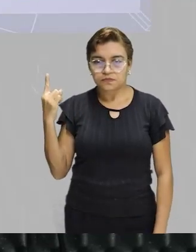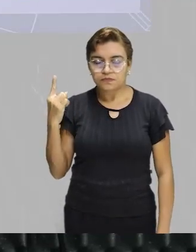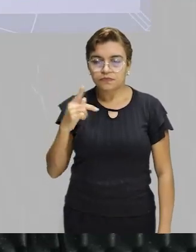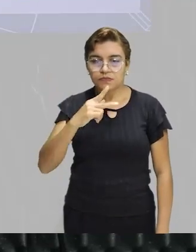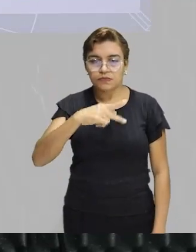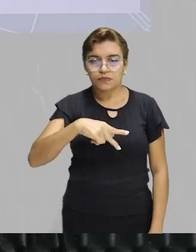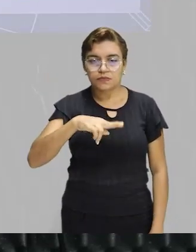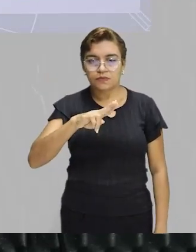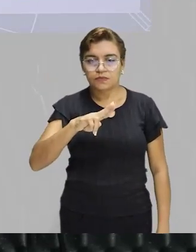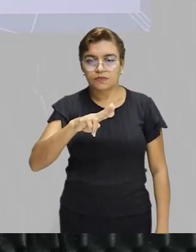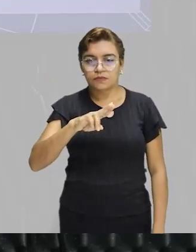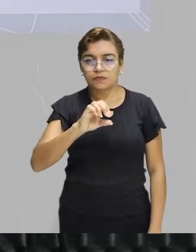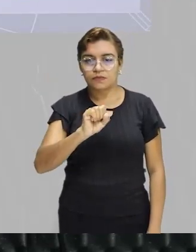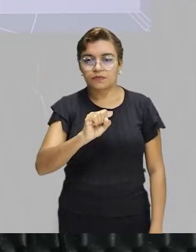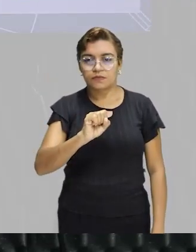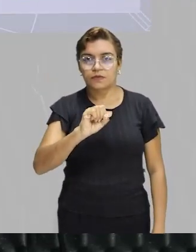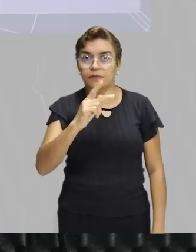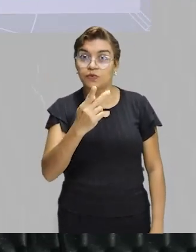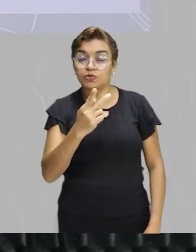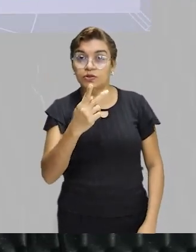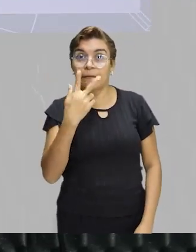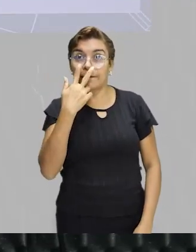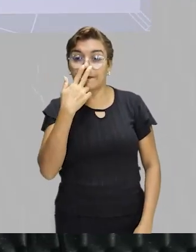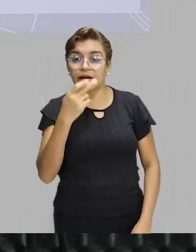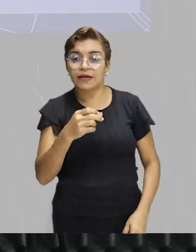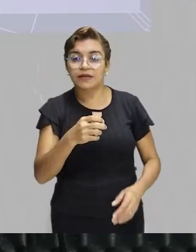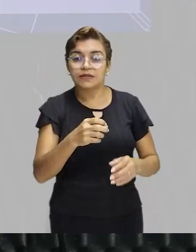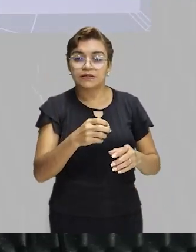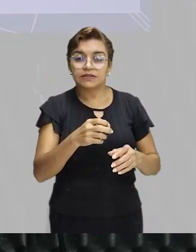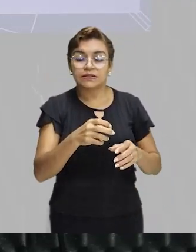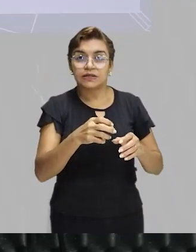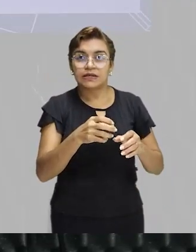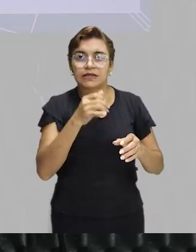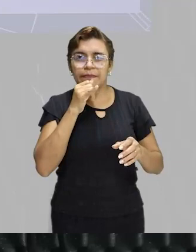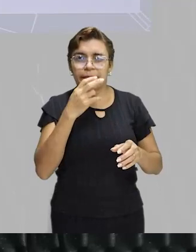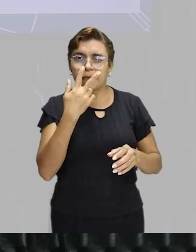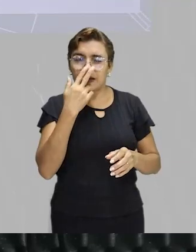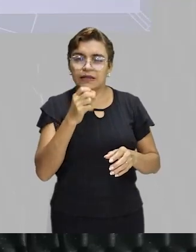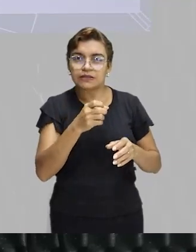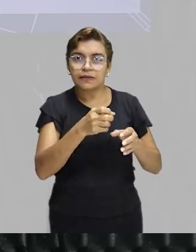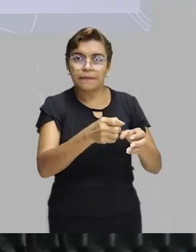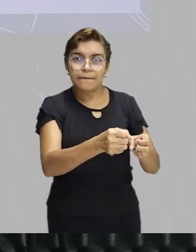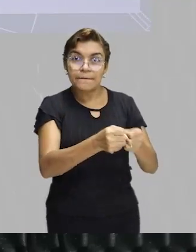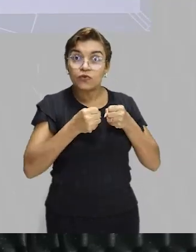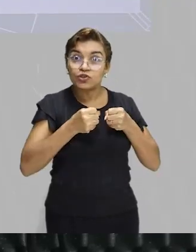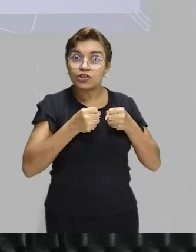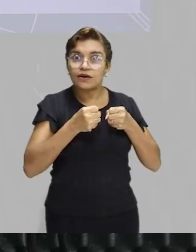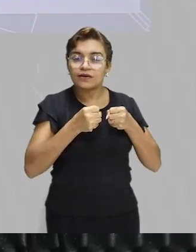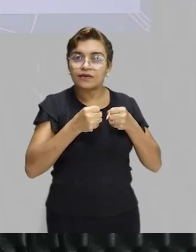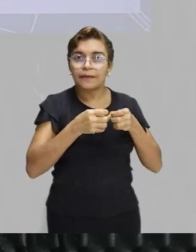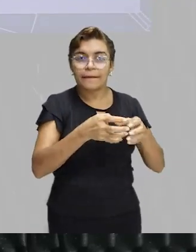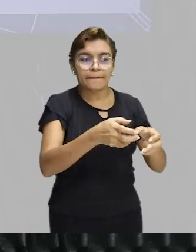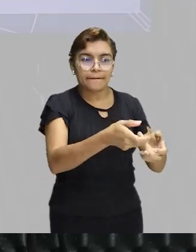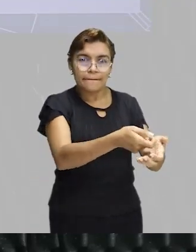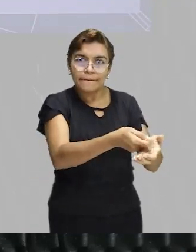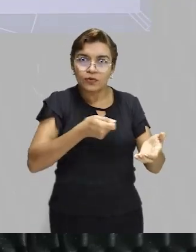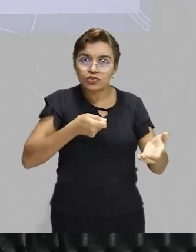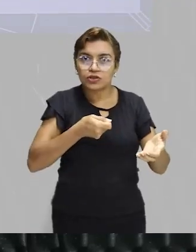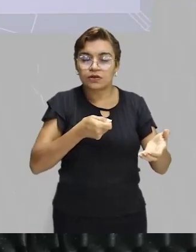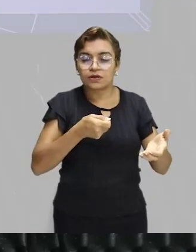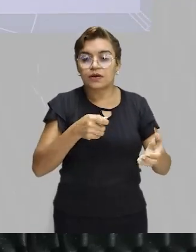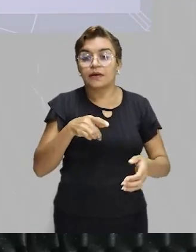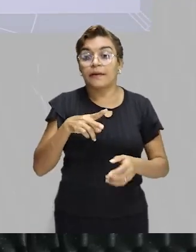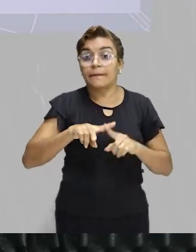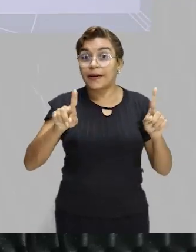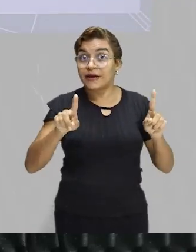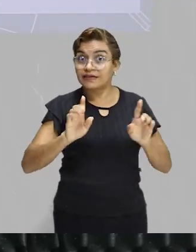Push parece com puxar, mas, na verdade, significa empurrar. Pull parece com